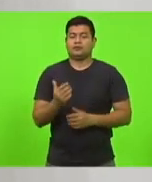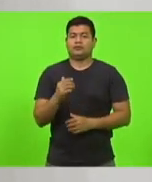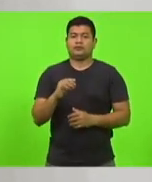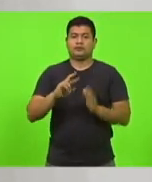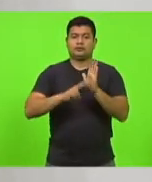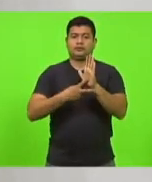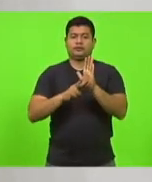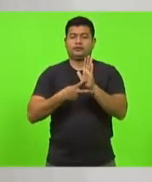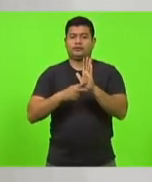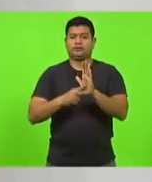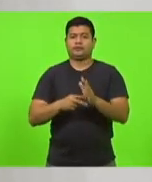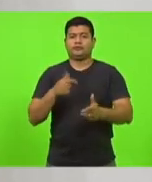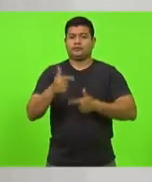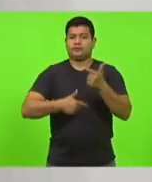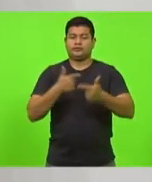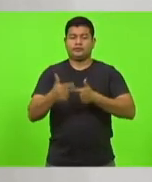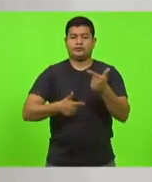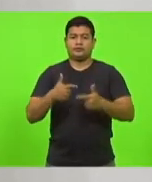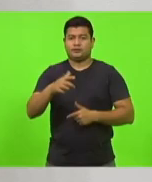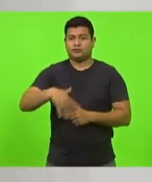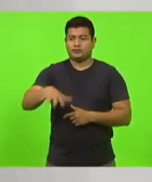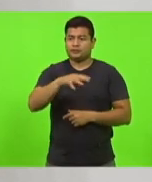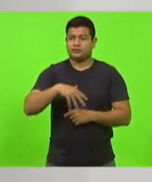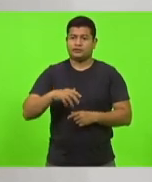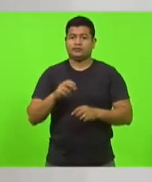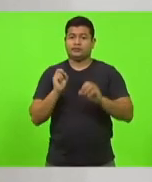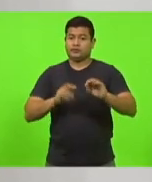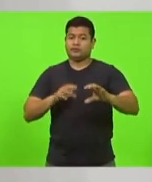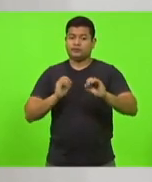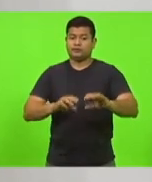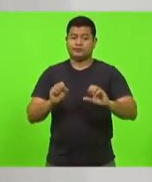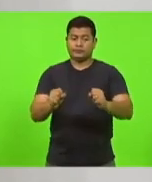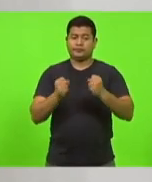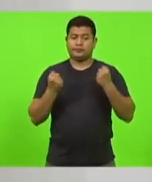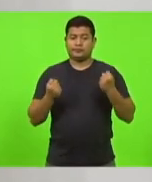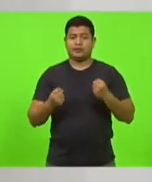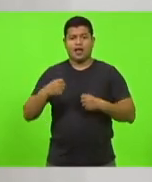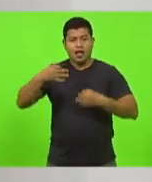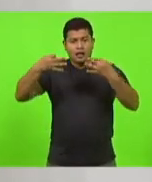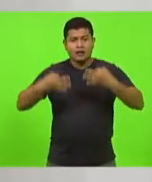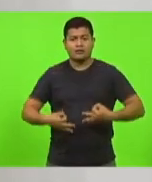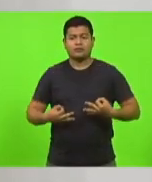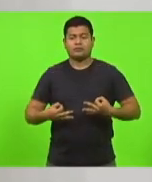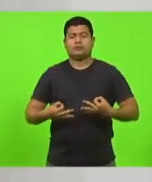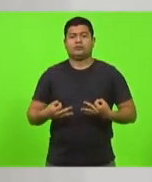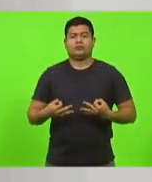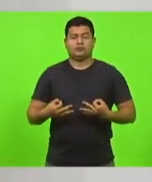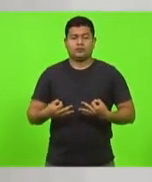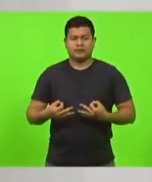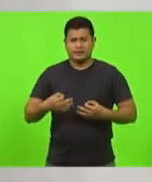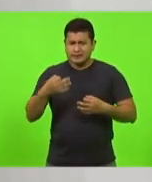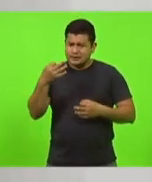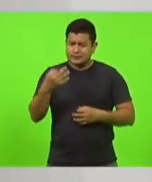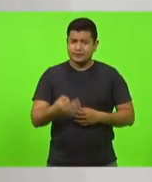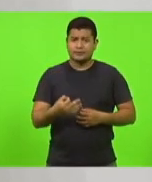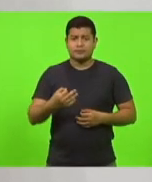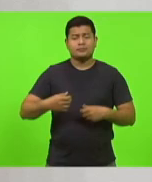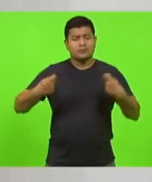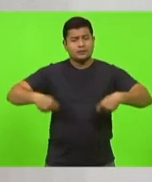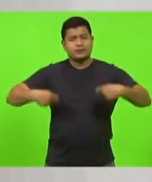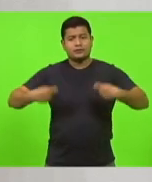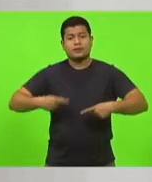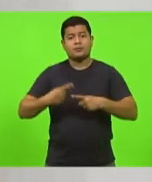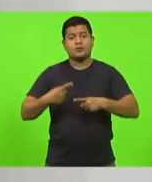em Educação. Então, quero fazer essa defesa, ela é justa, legítima, necessária, porque todo